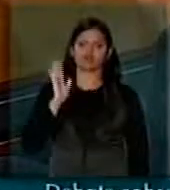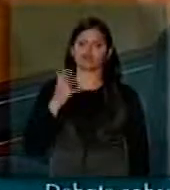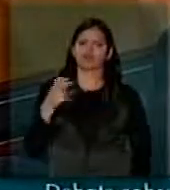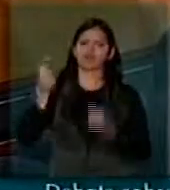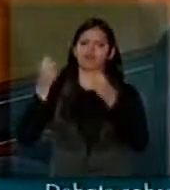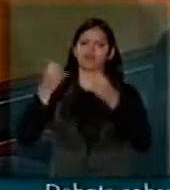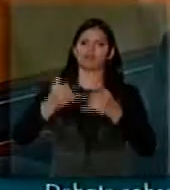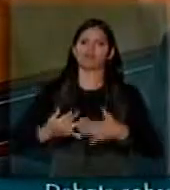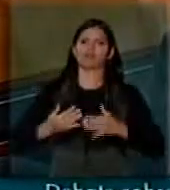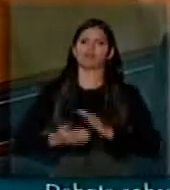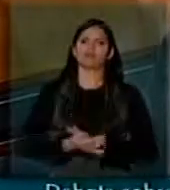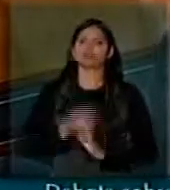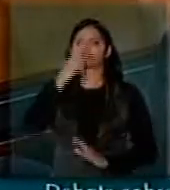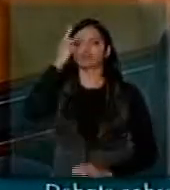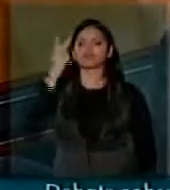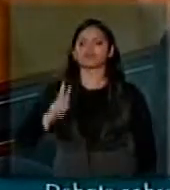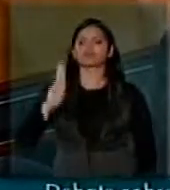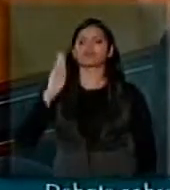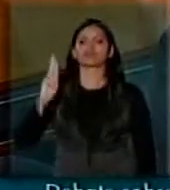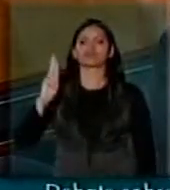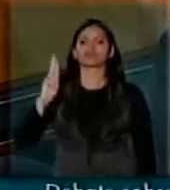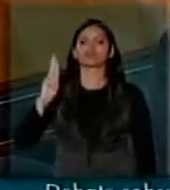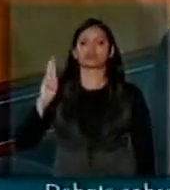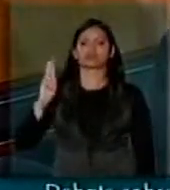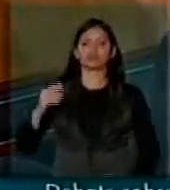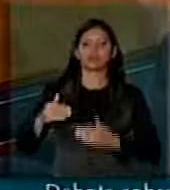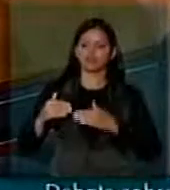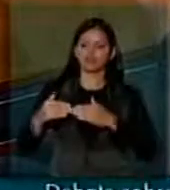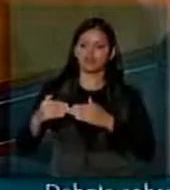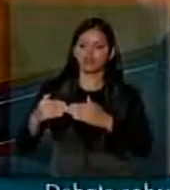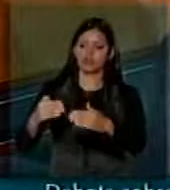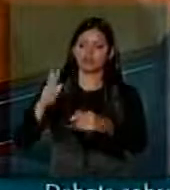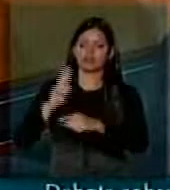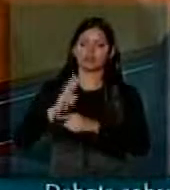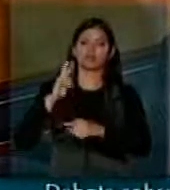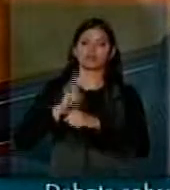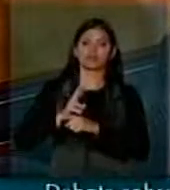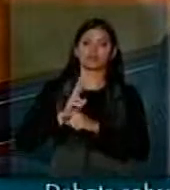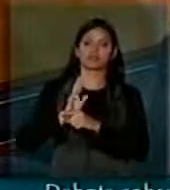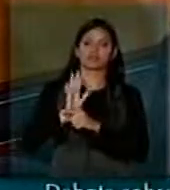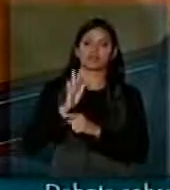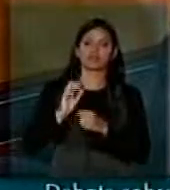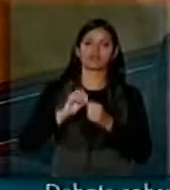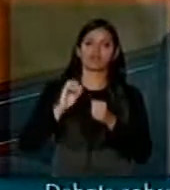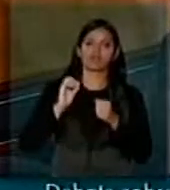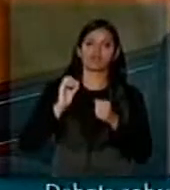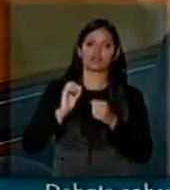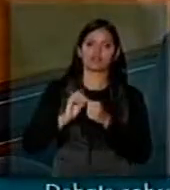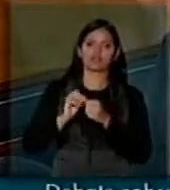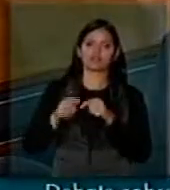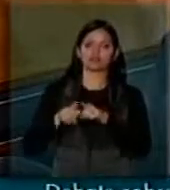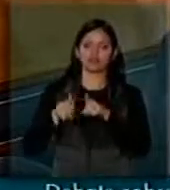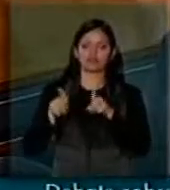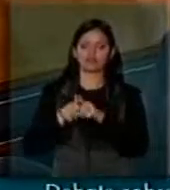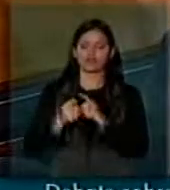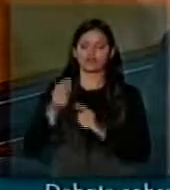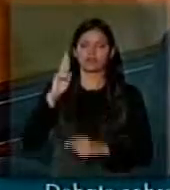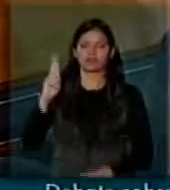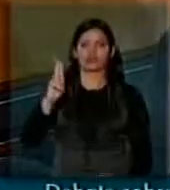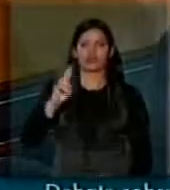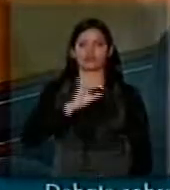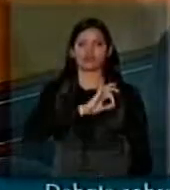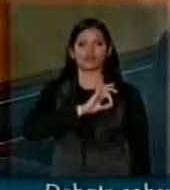que o representante do Ministério da Defesa já faria às vezes do representante da Polícia Federal.